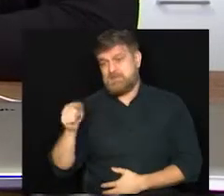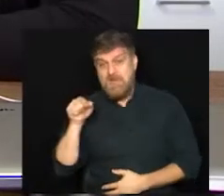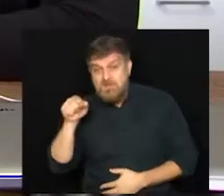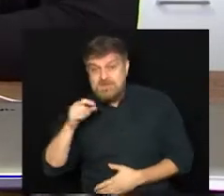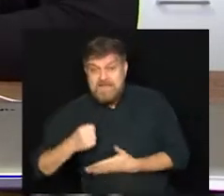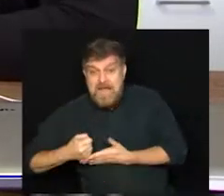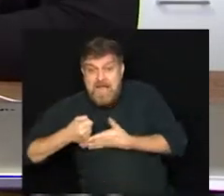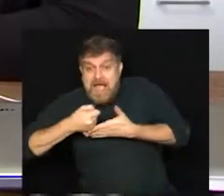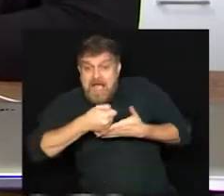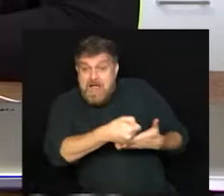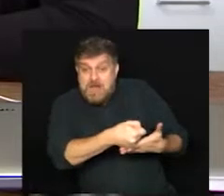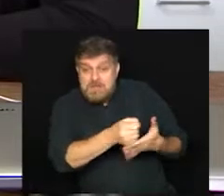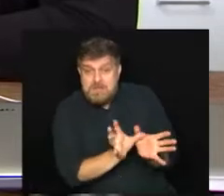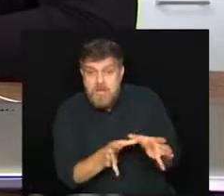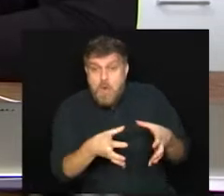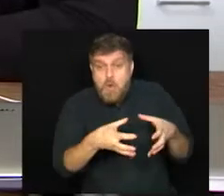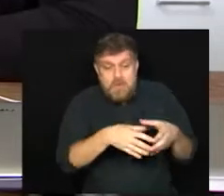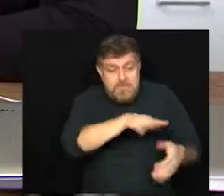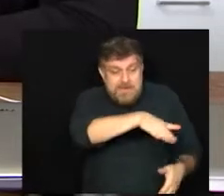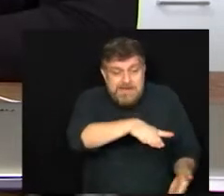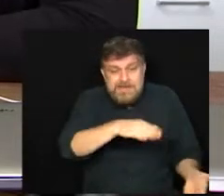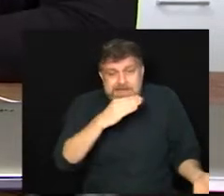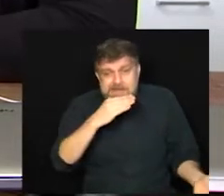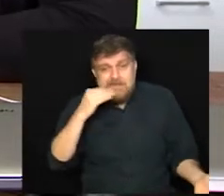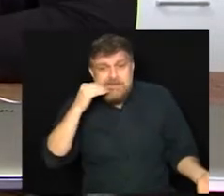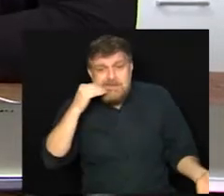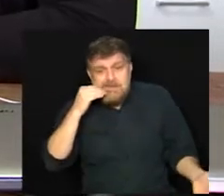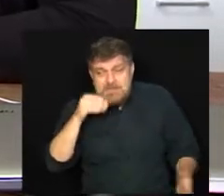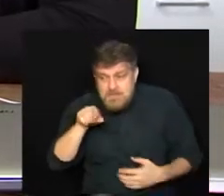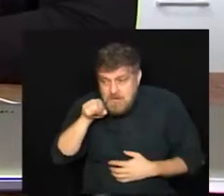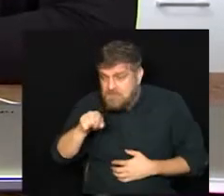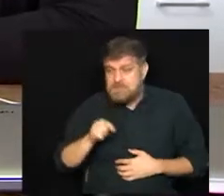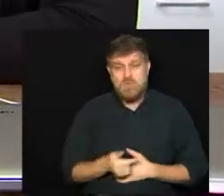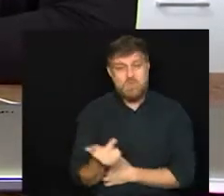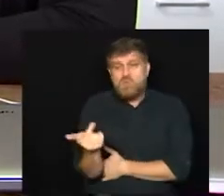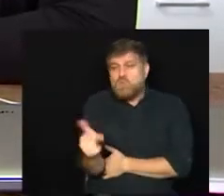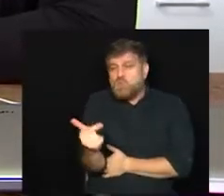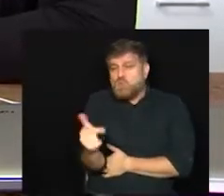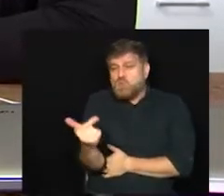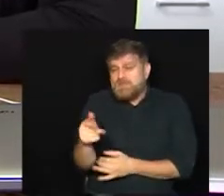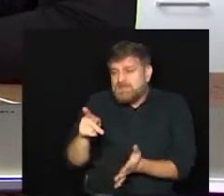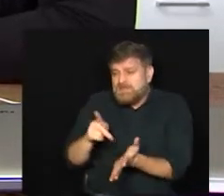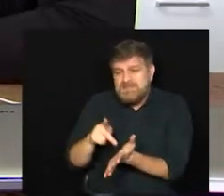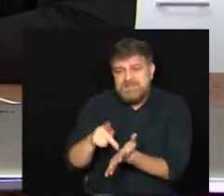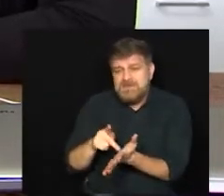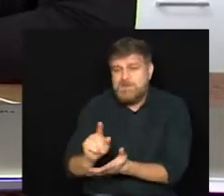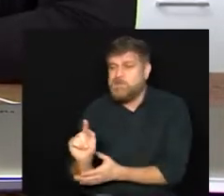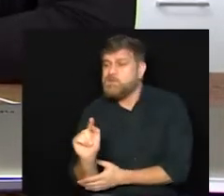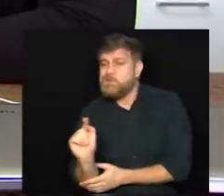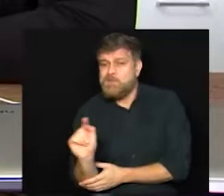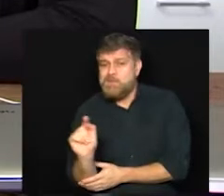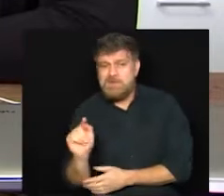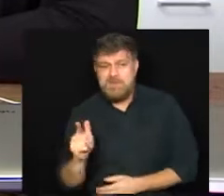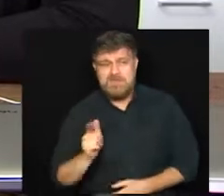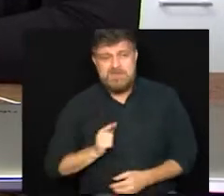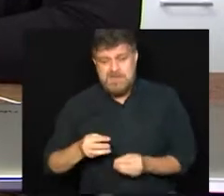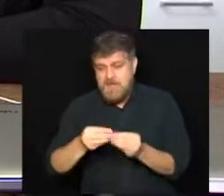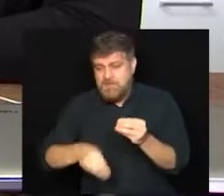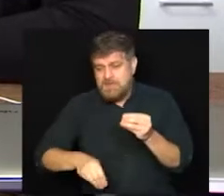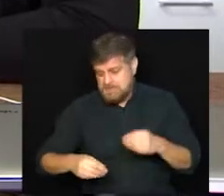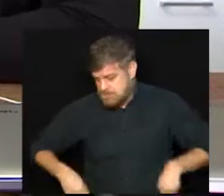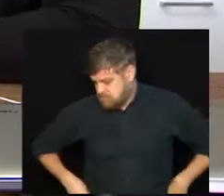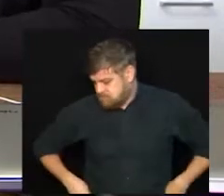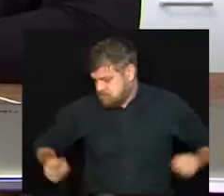você está ajudando, não é? O próximo. Sim. E tudo mais. E você não tem, de fato, esse prejuízo no